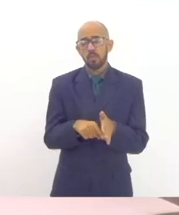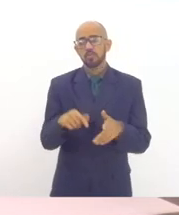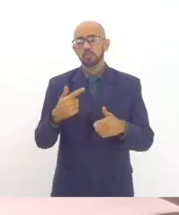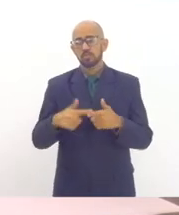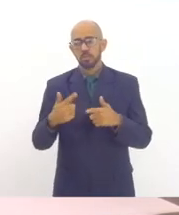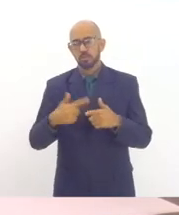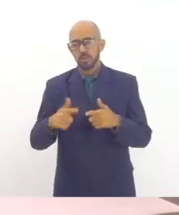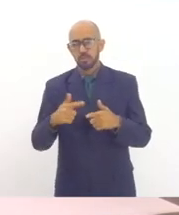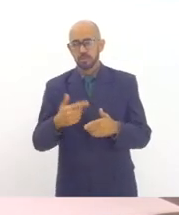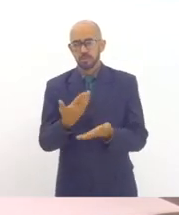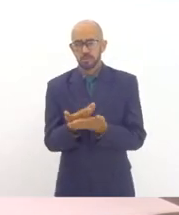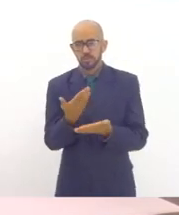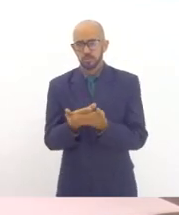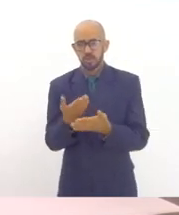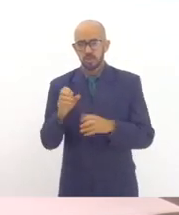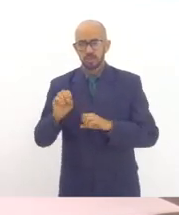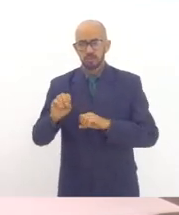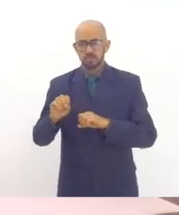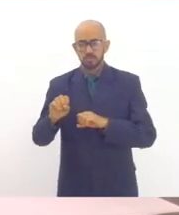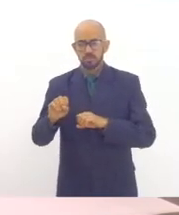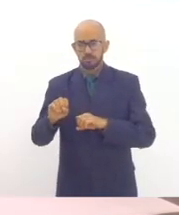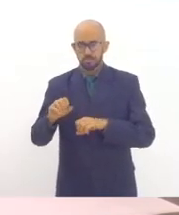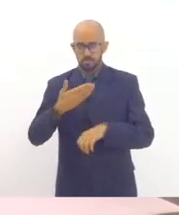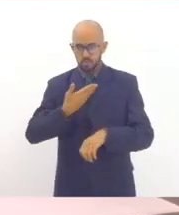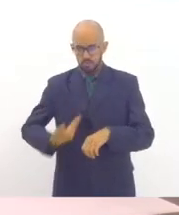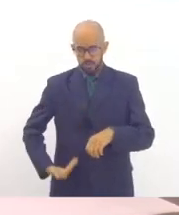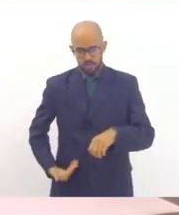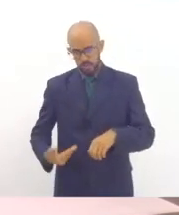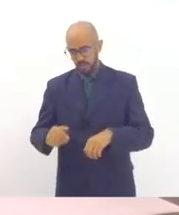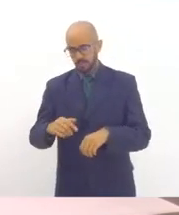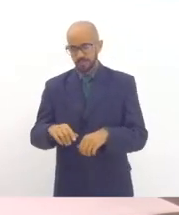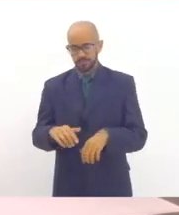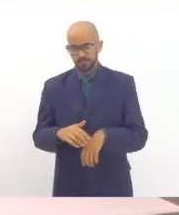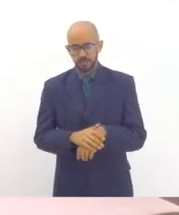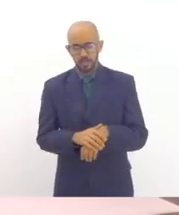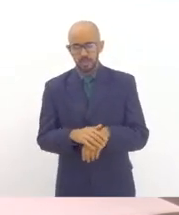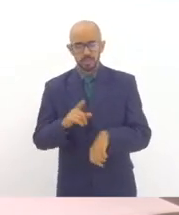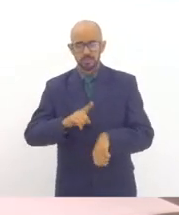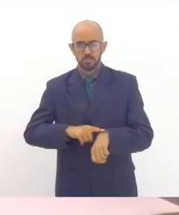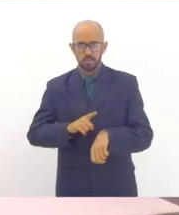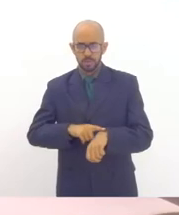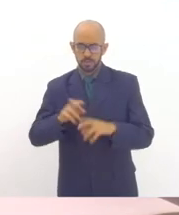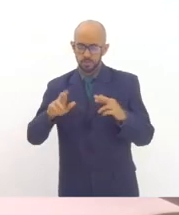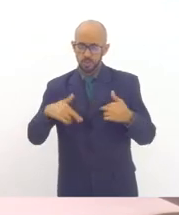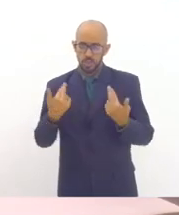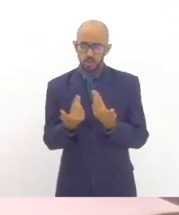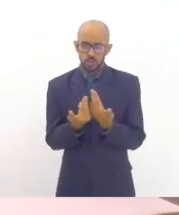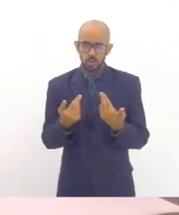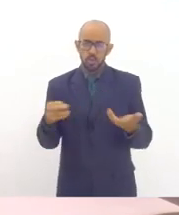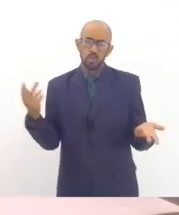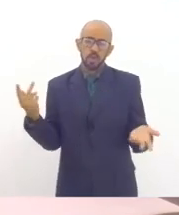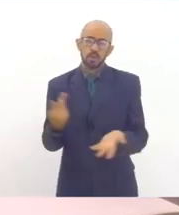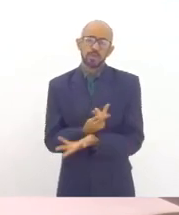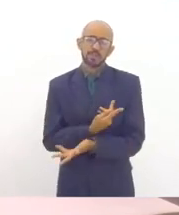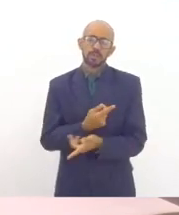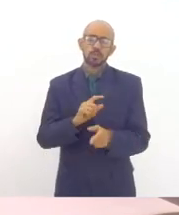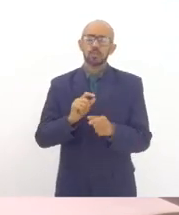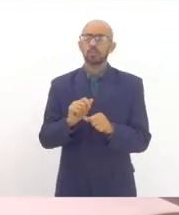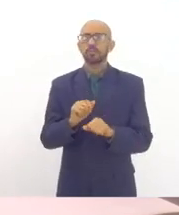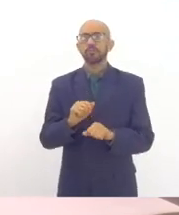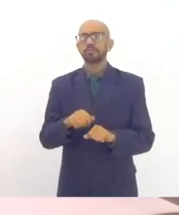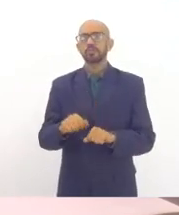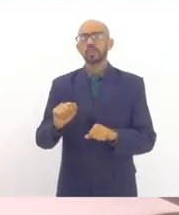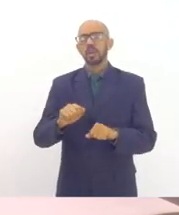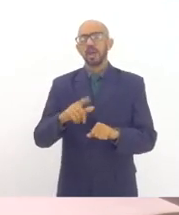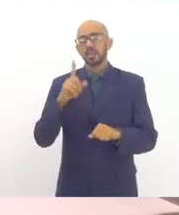pública. E, durante esses encontros, naturalmente, um dos temas que veio à baila foi o tema da